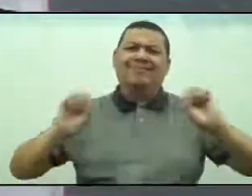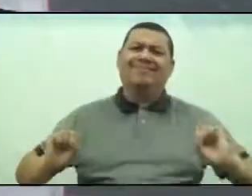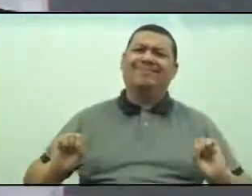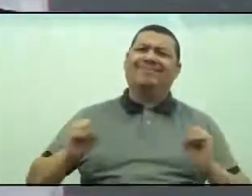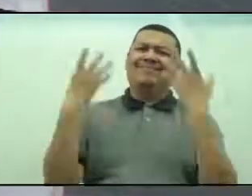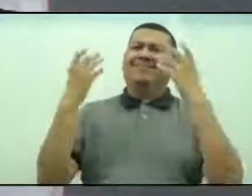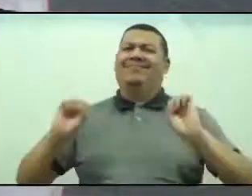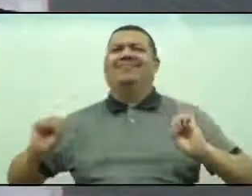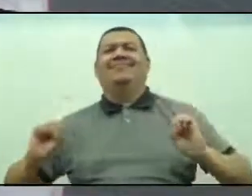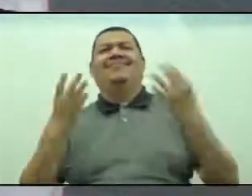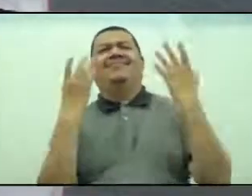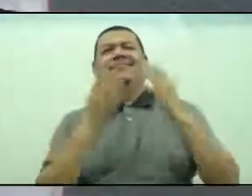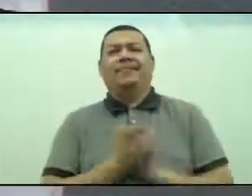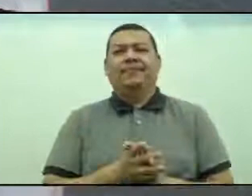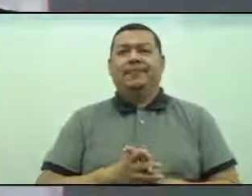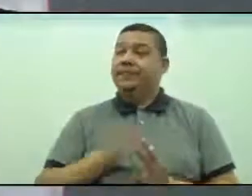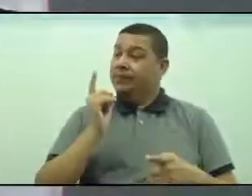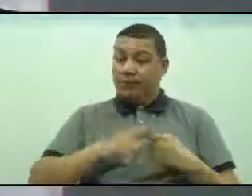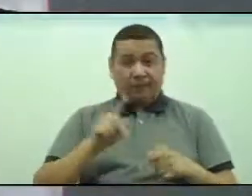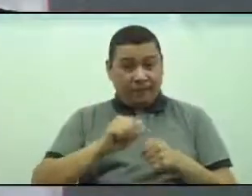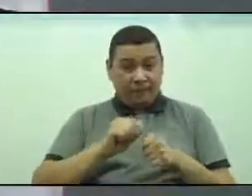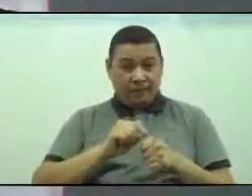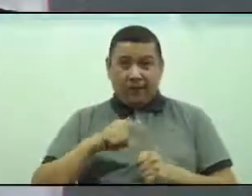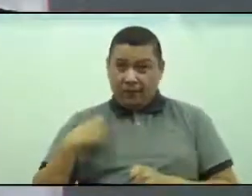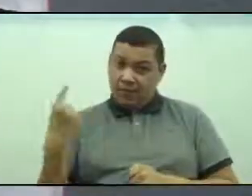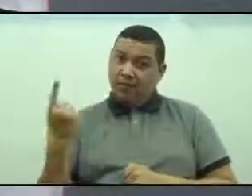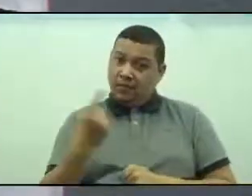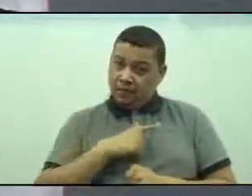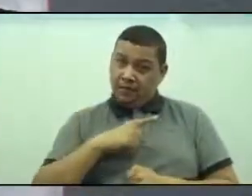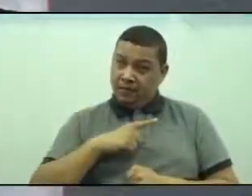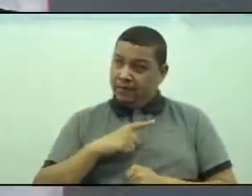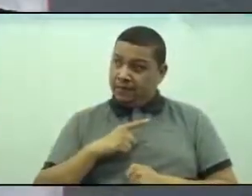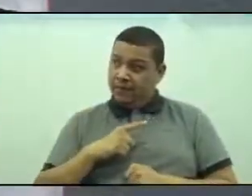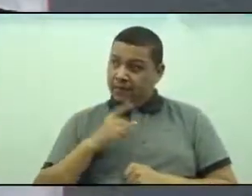coisas que fazem com que nós